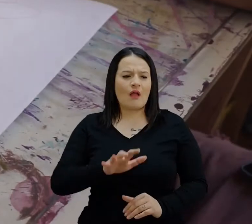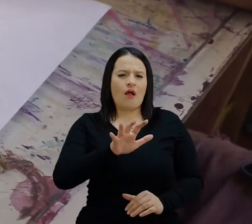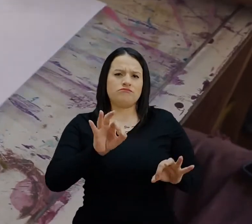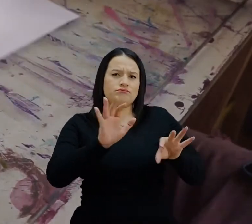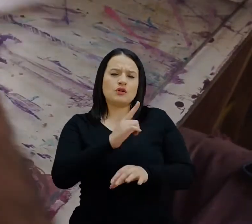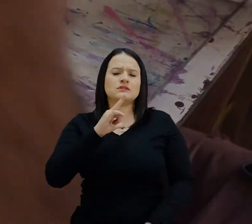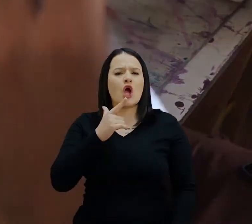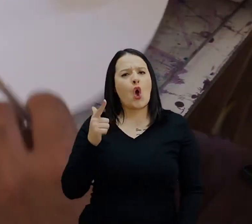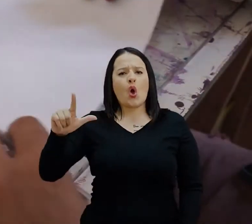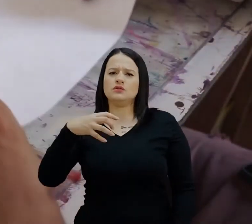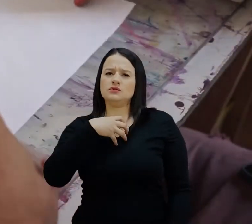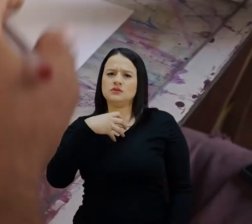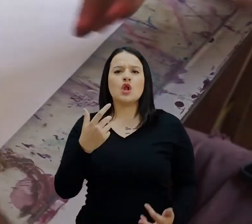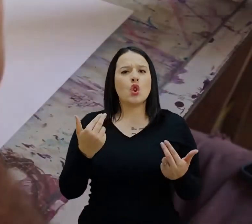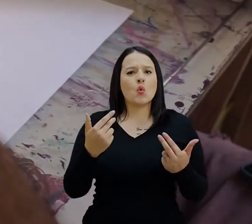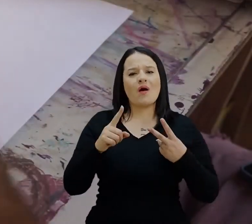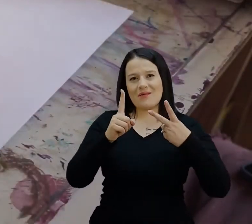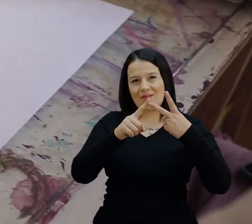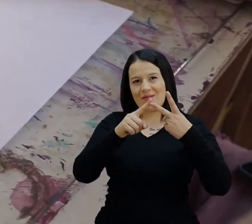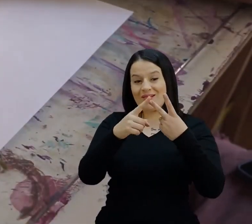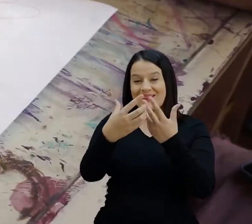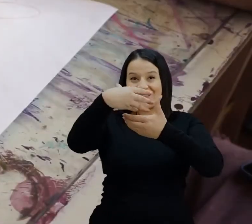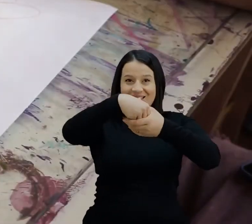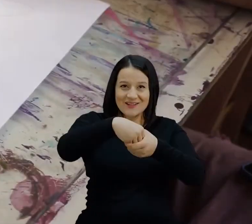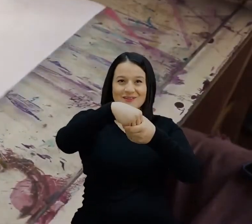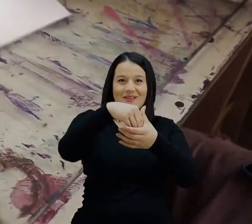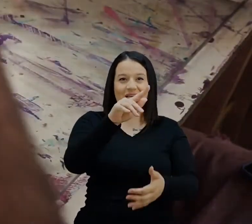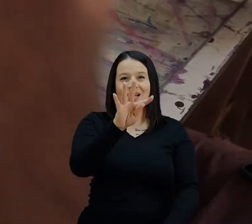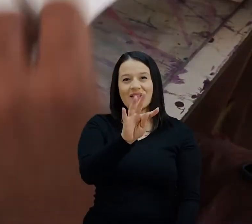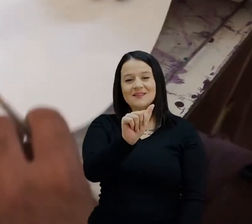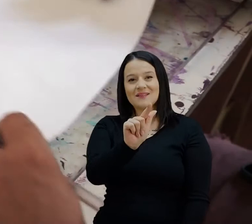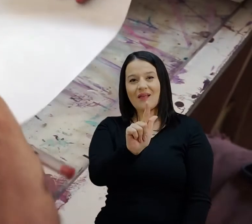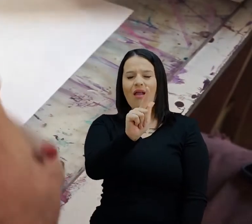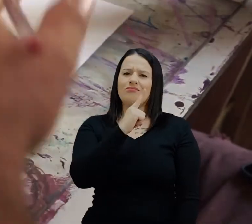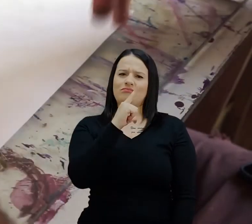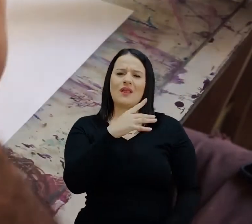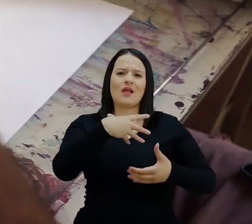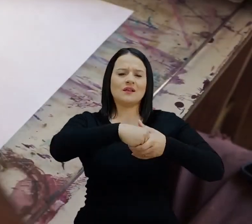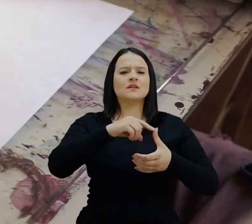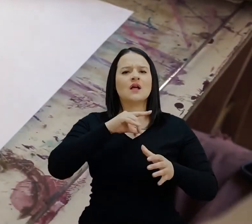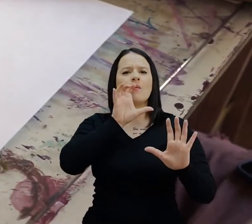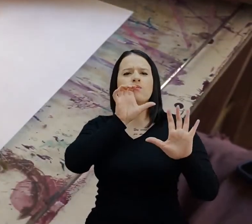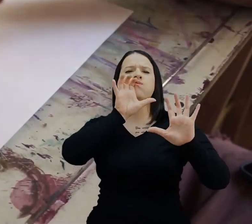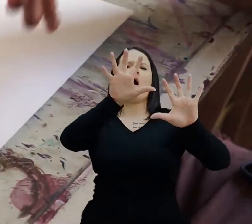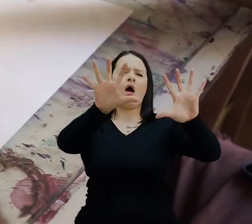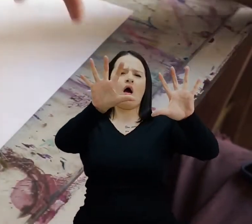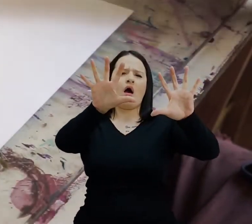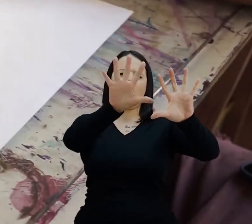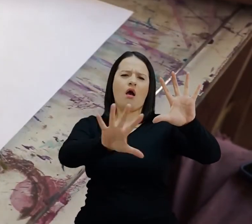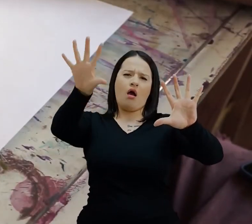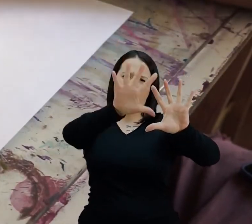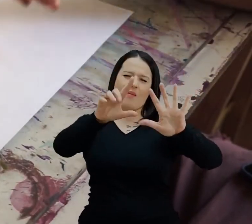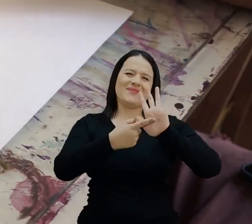A tag é isso. Tem outros estilos como o throw-up. O throw-up já é parte também do tag, mas só que é uma